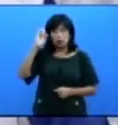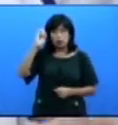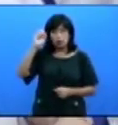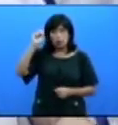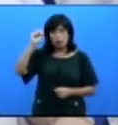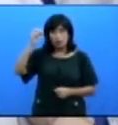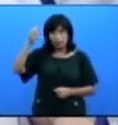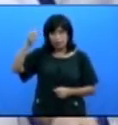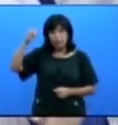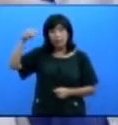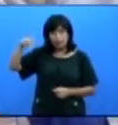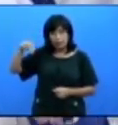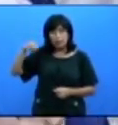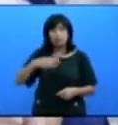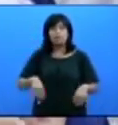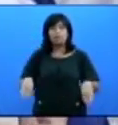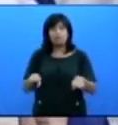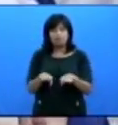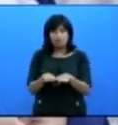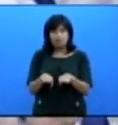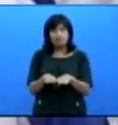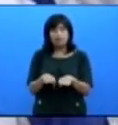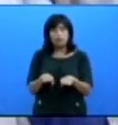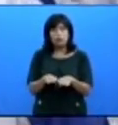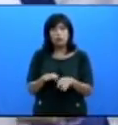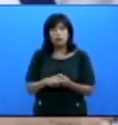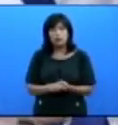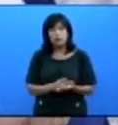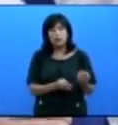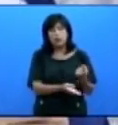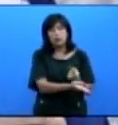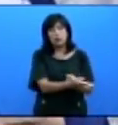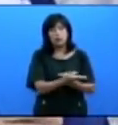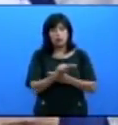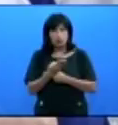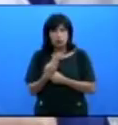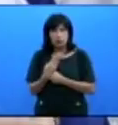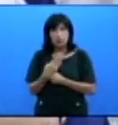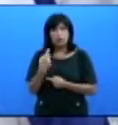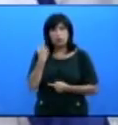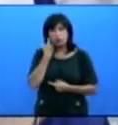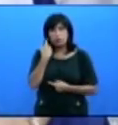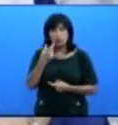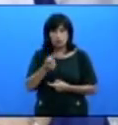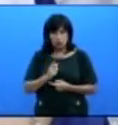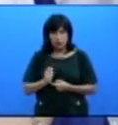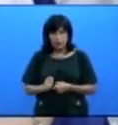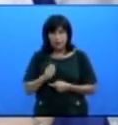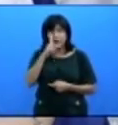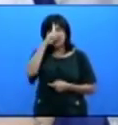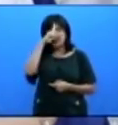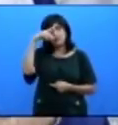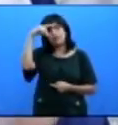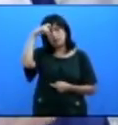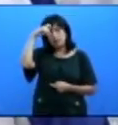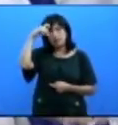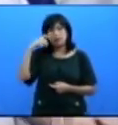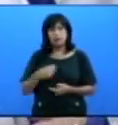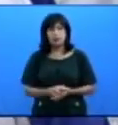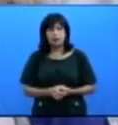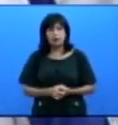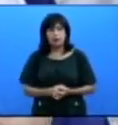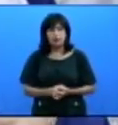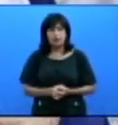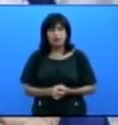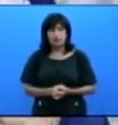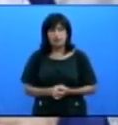tinha que acertar na justiça algum repasse financeiro e acabou vindo para a Santa Casa, e nós nem precisamos levar a